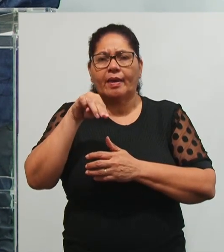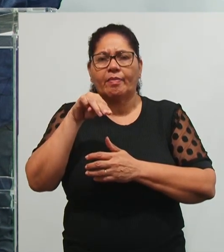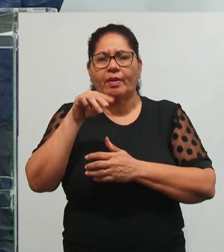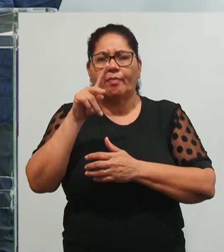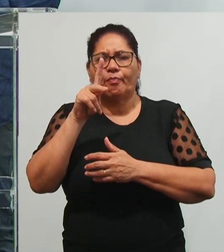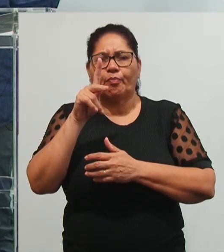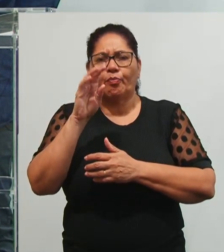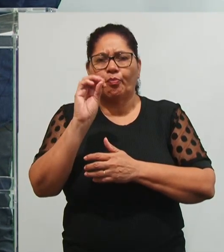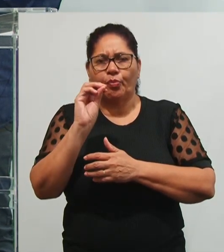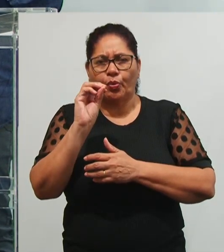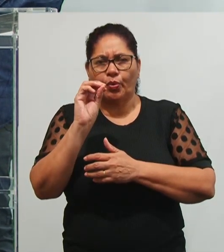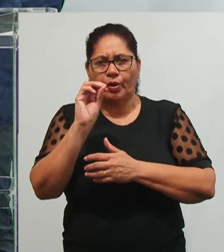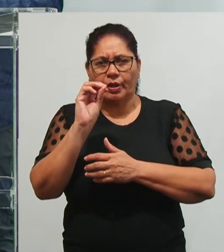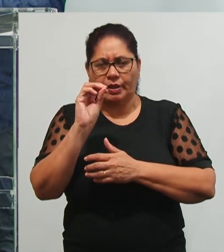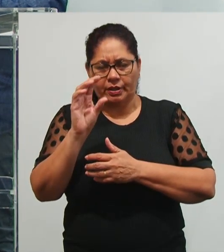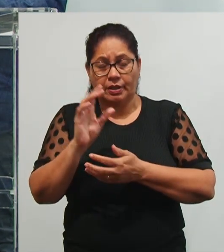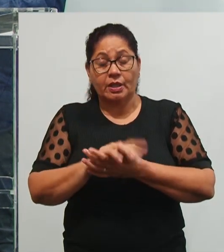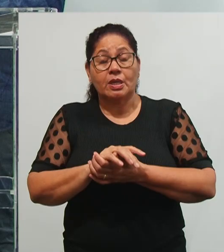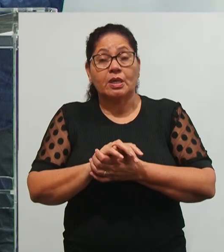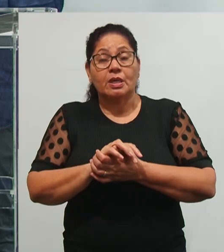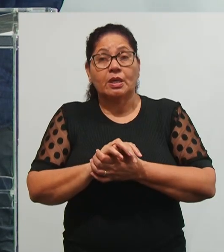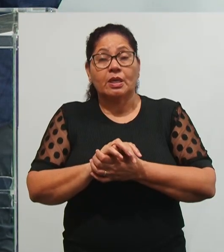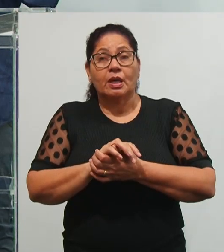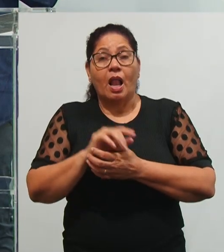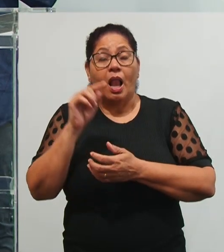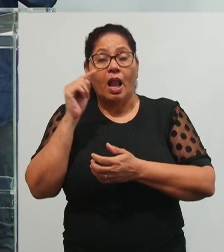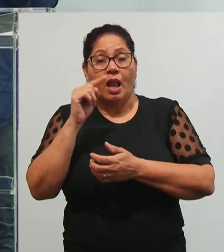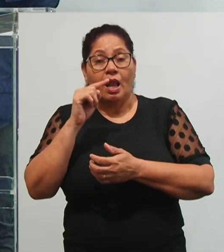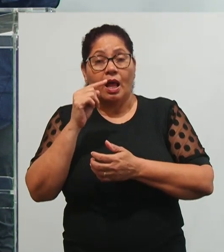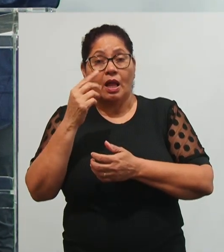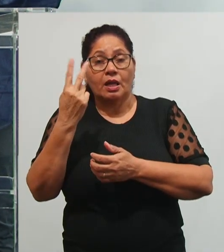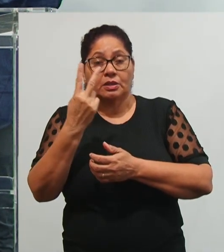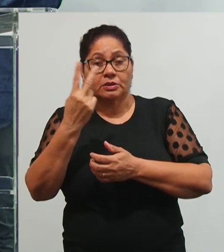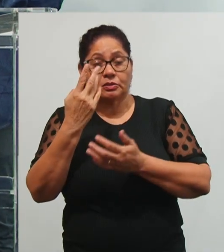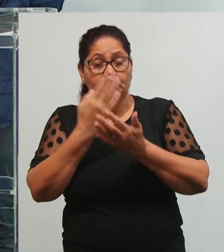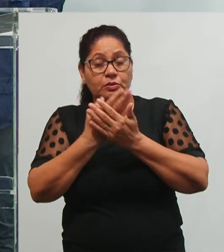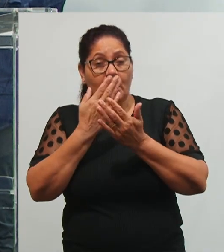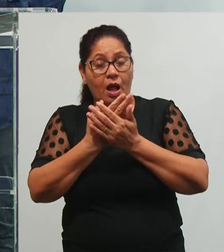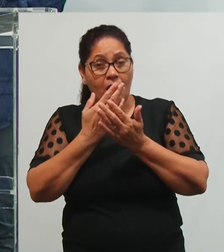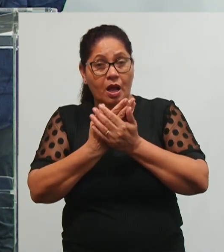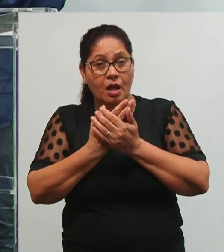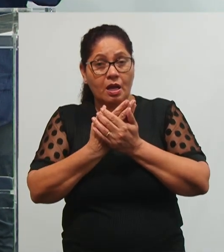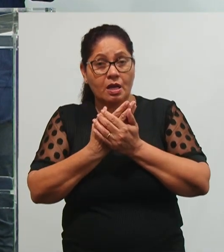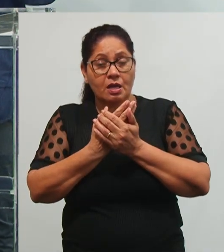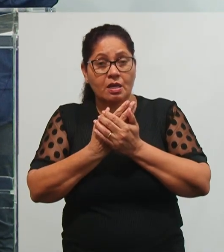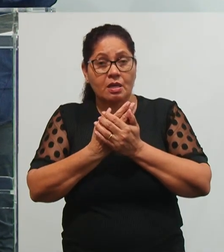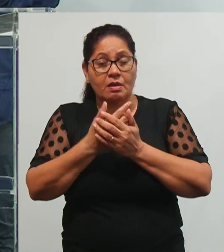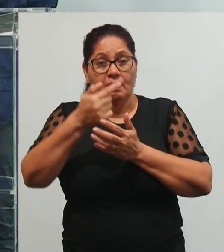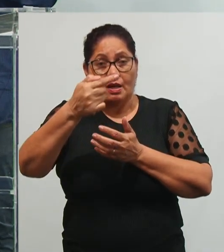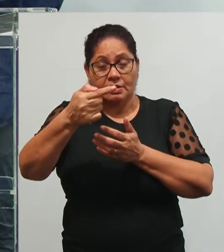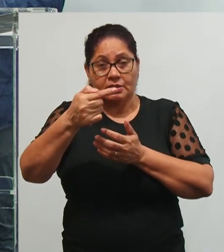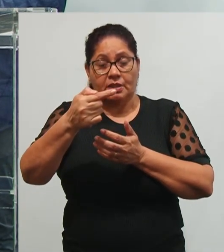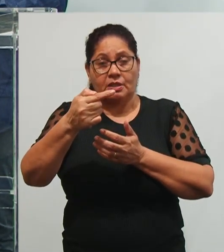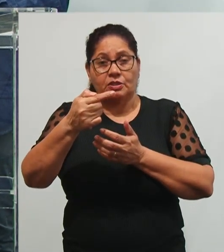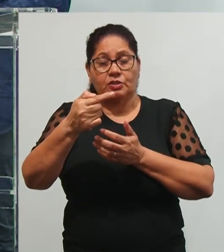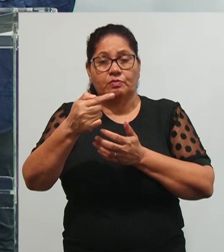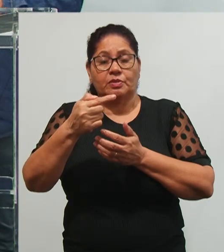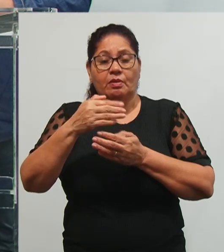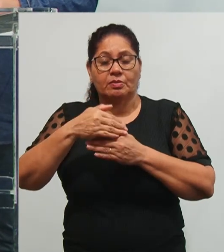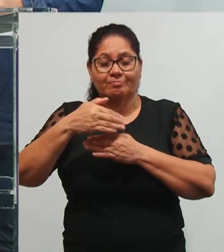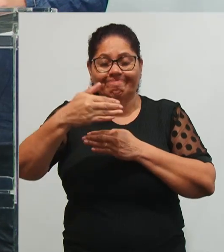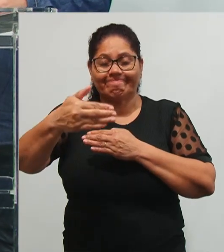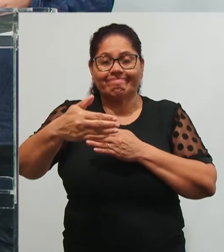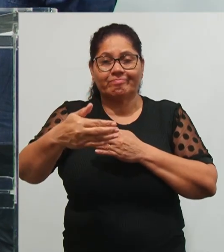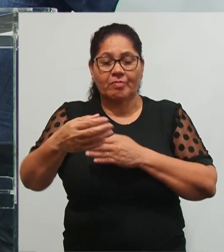PMBOK, através da 6ª edição. E aí, lá na segunda aula, nós vamos voltar com a 7ª edição do